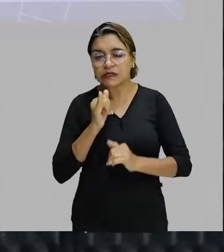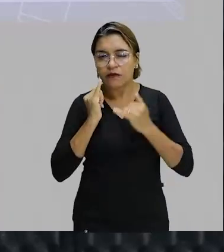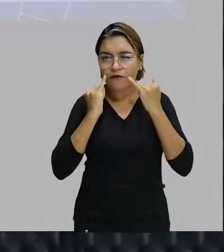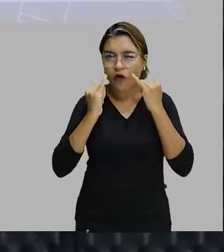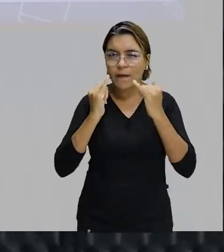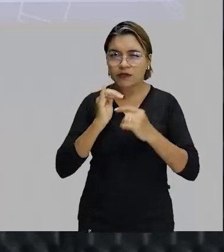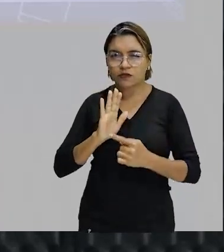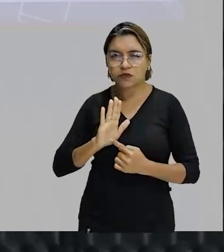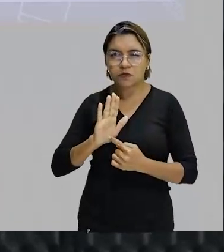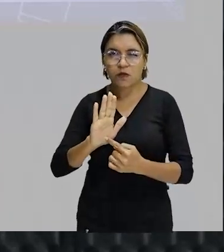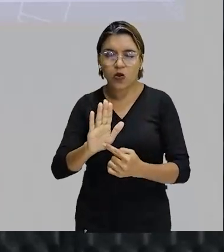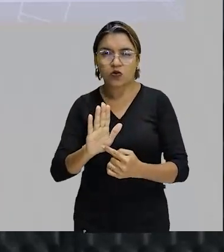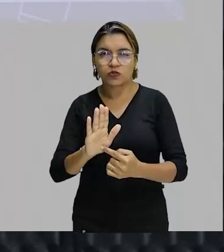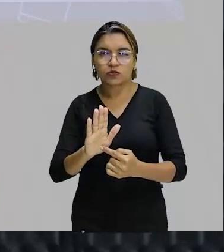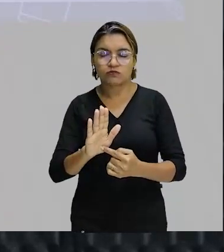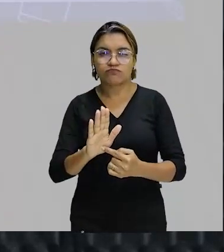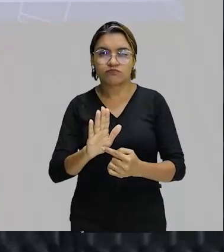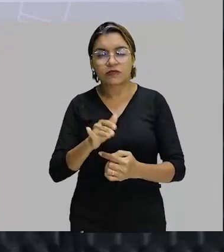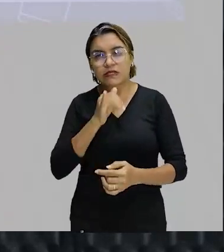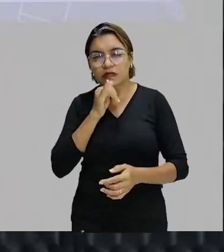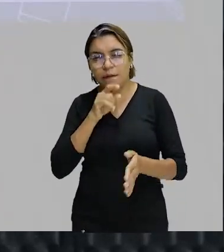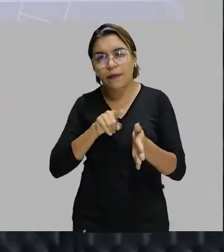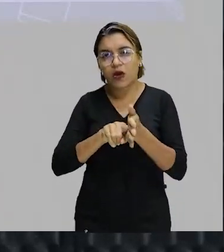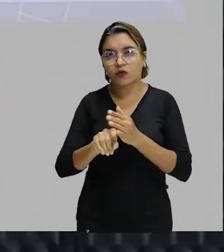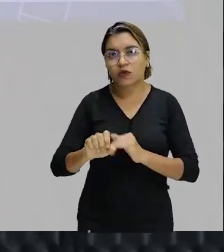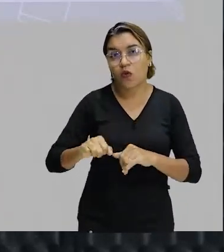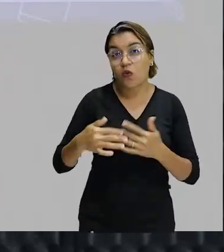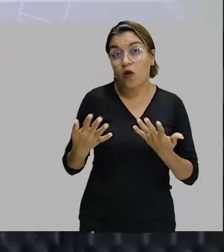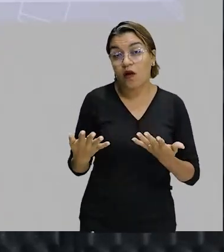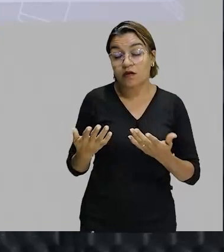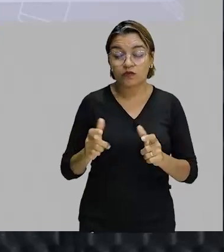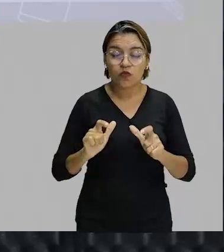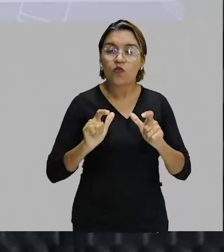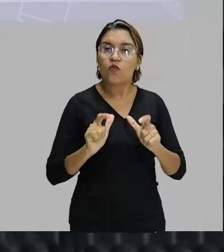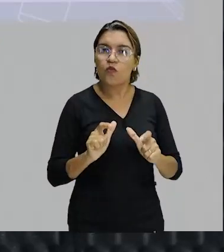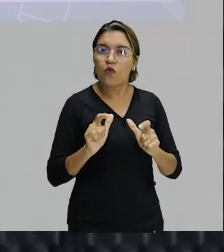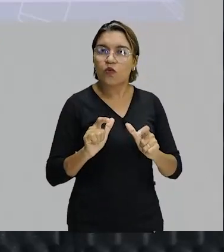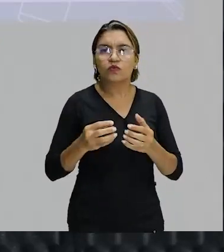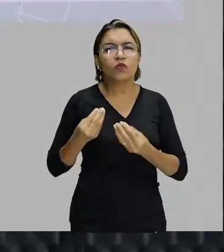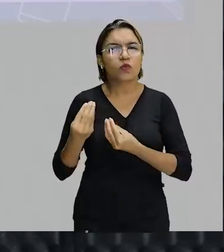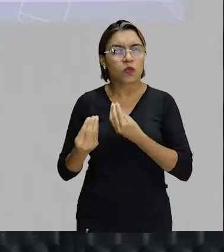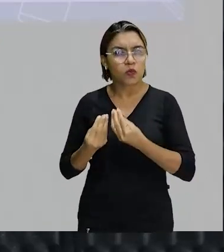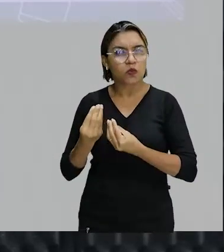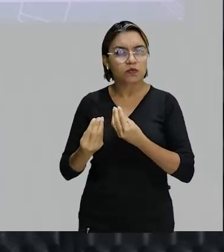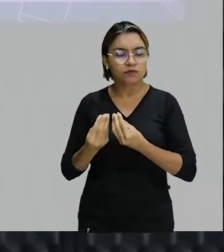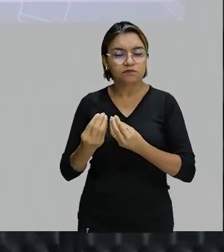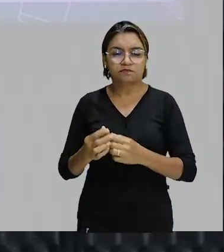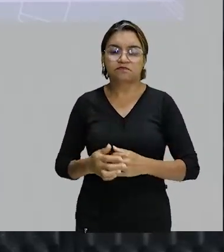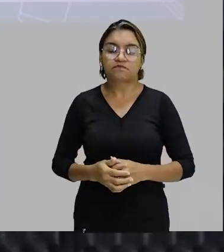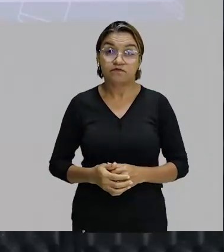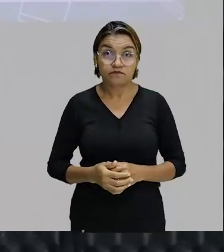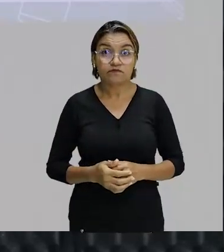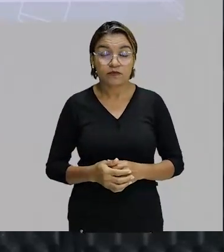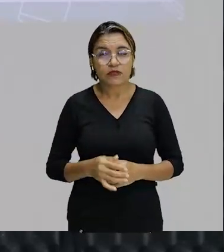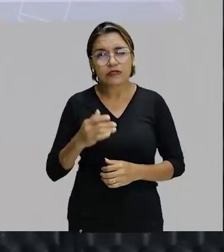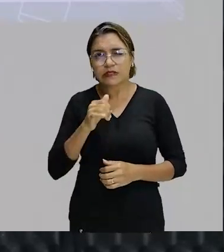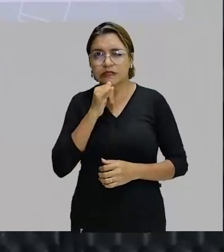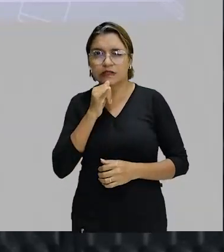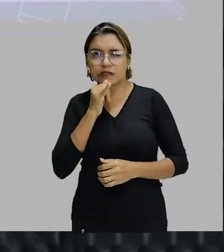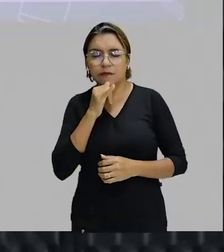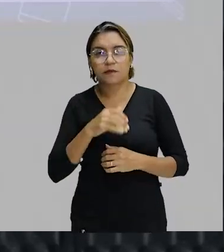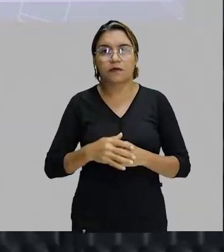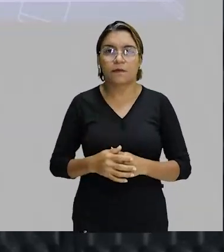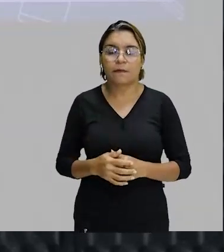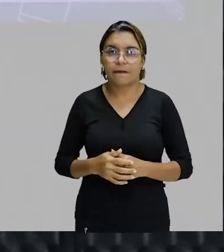a partir das perguntas: quando, onde, como. Então, quando eu quero saber, por exemplo,